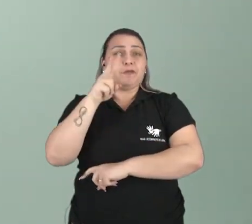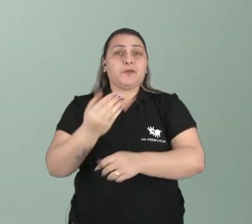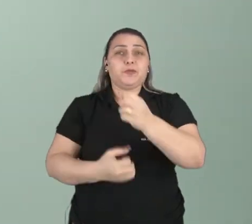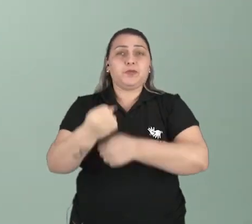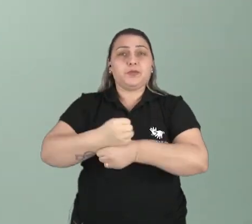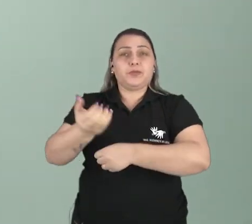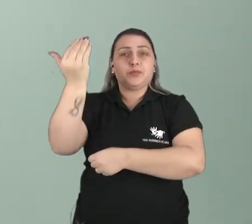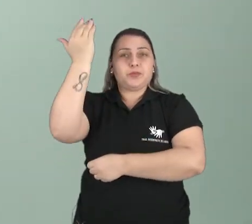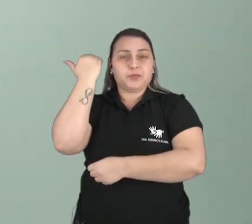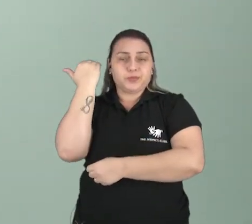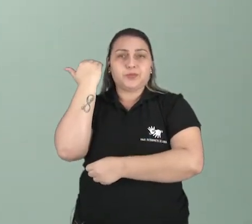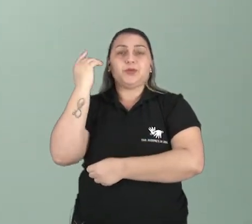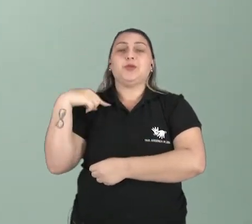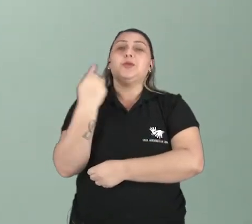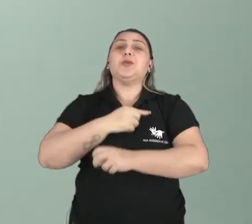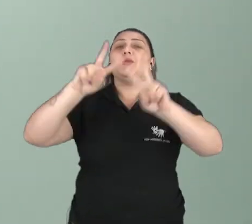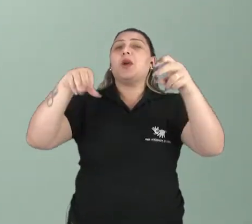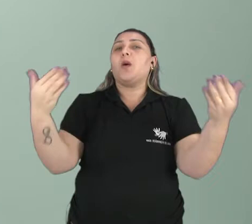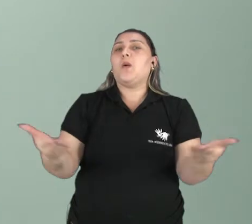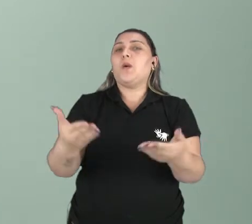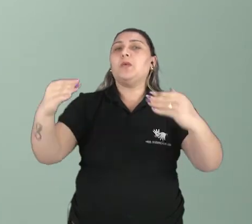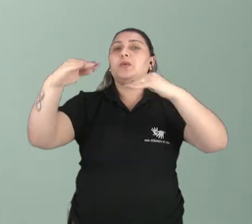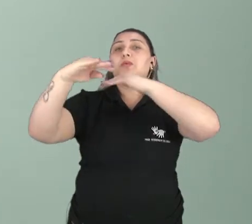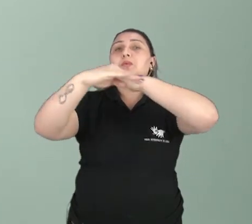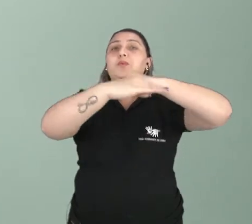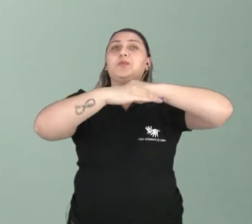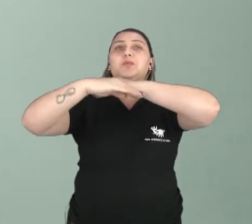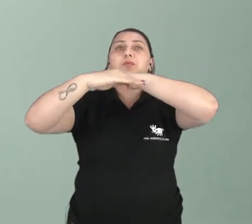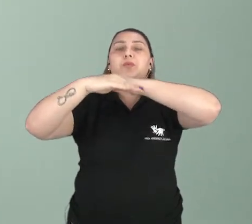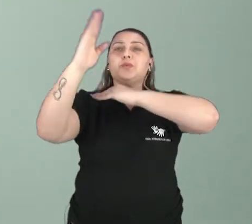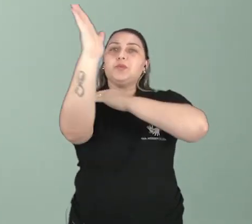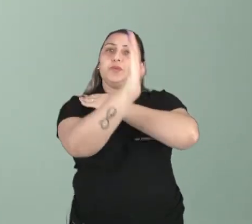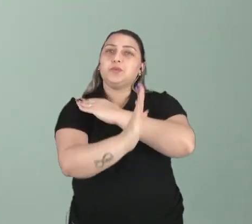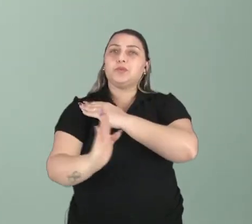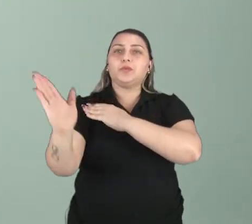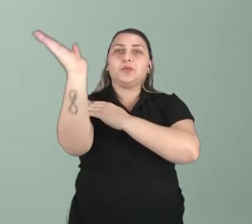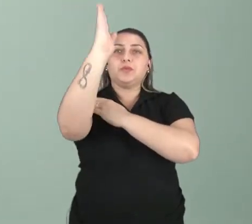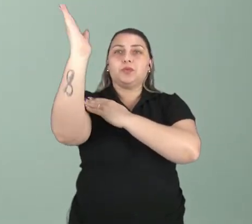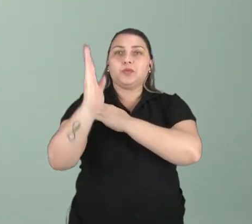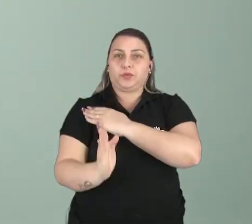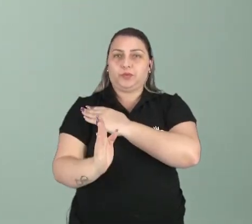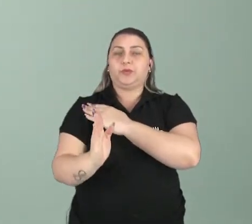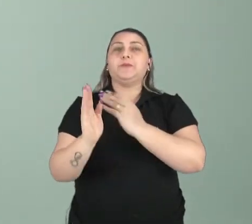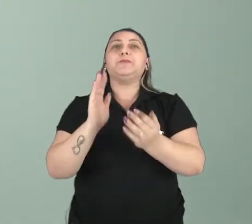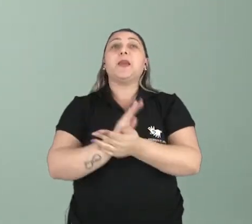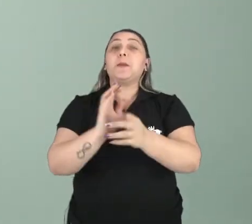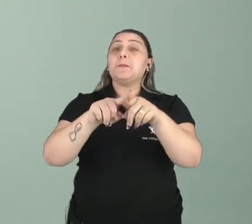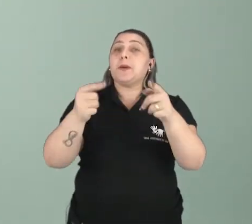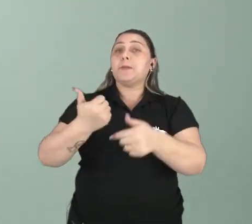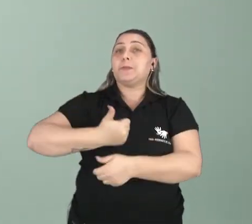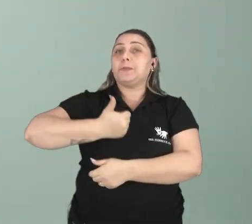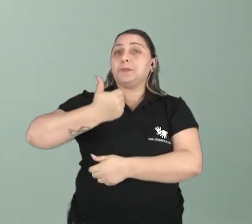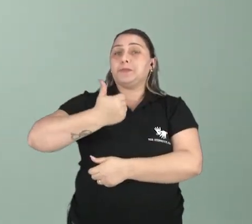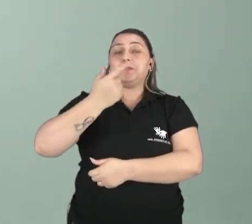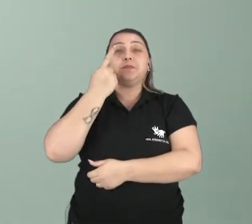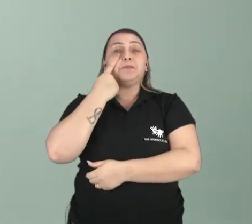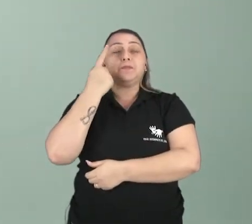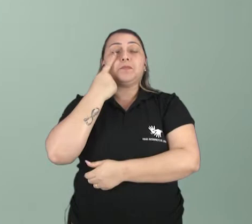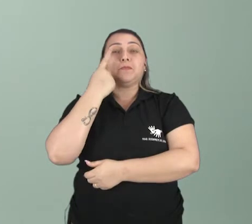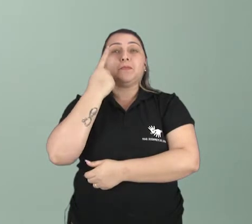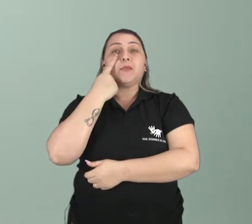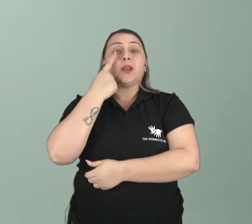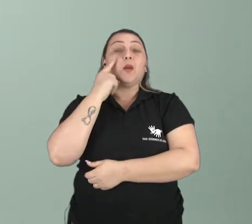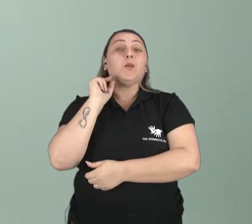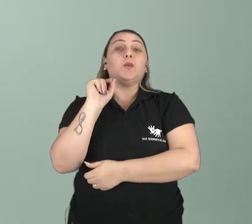ano passado. E o nosso tema de hoje é as desigualdades no Brasil. Mas primeiramente vamos ver um